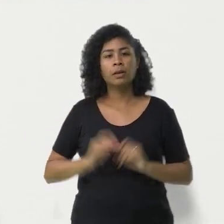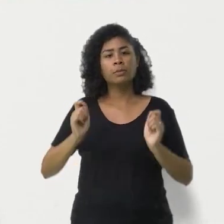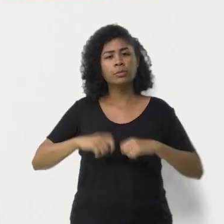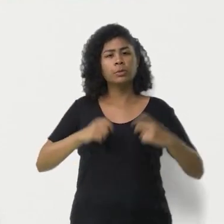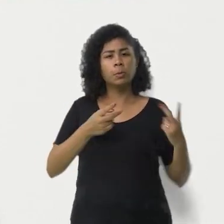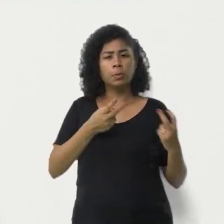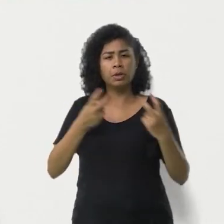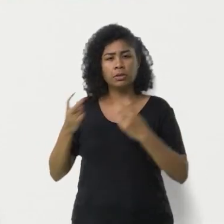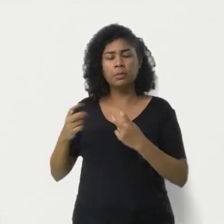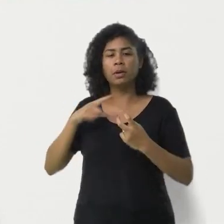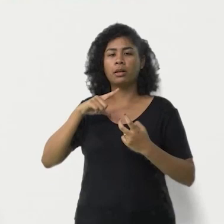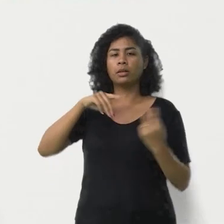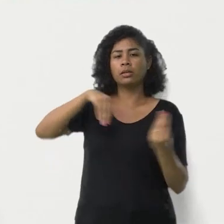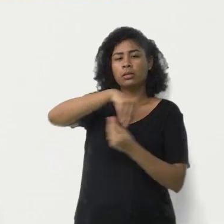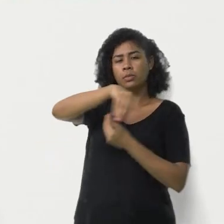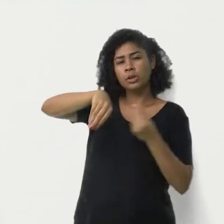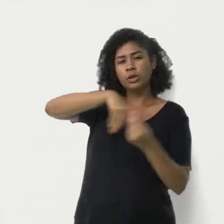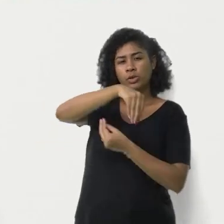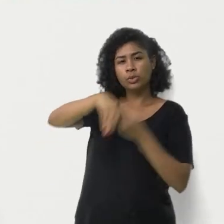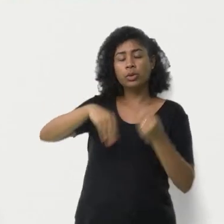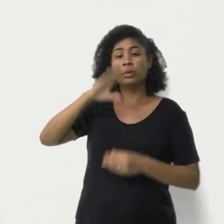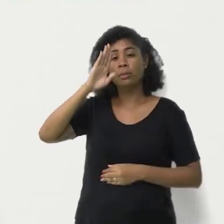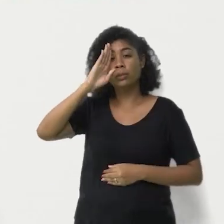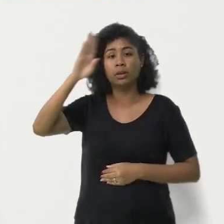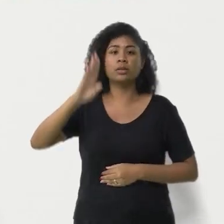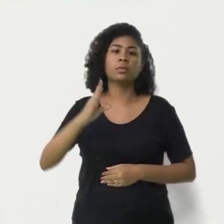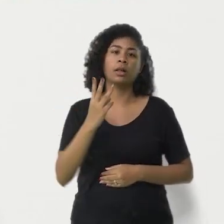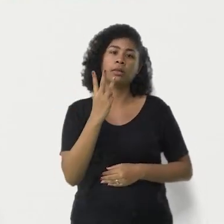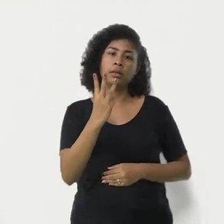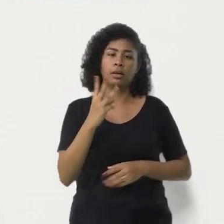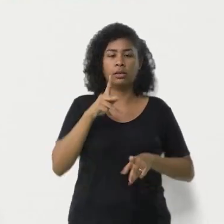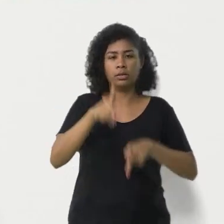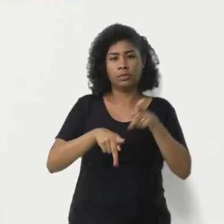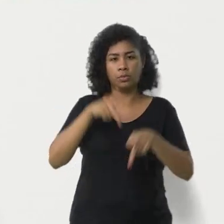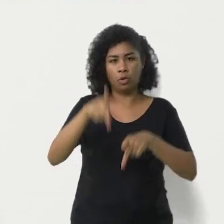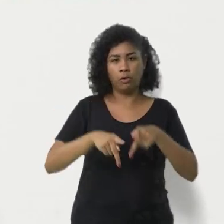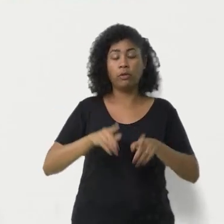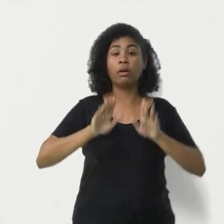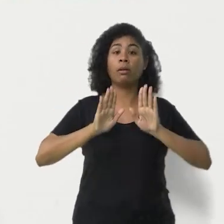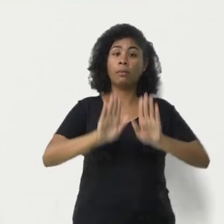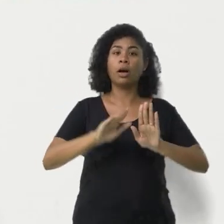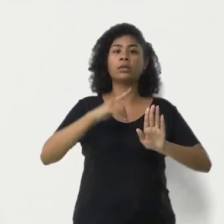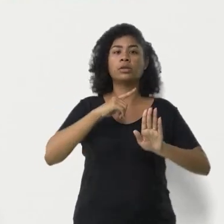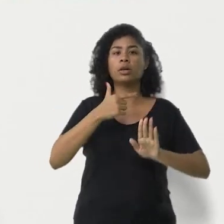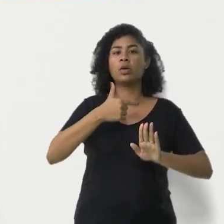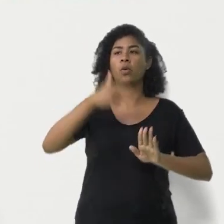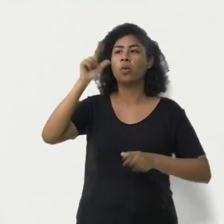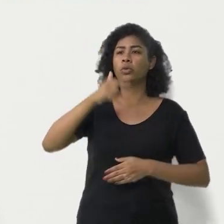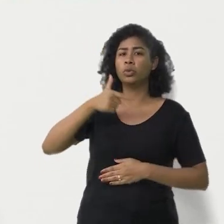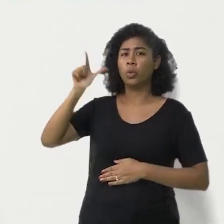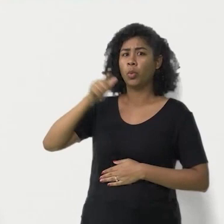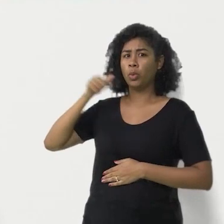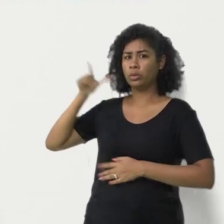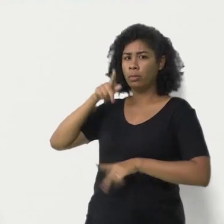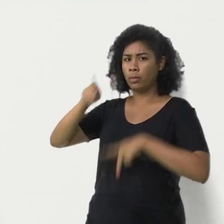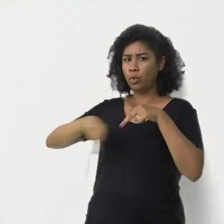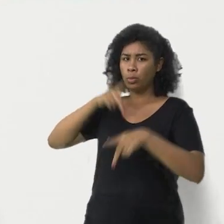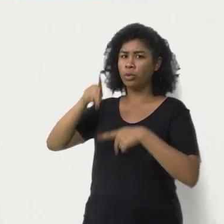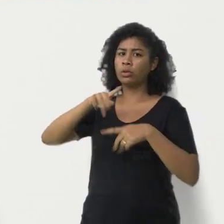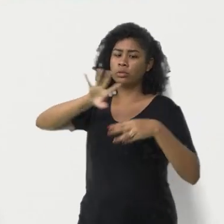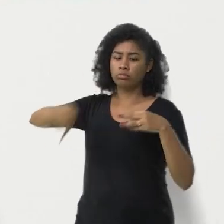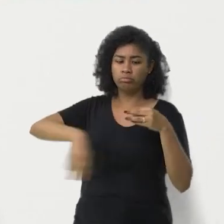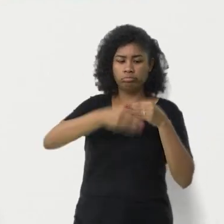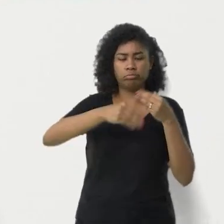que vai existir, principalmente de três povos, mas também vão existir aí outros que acabaram formando a nossa